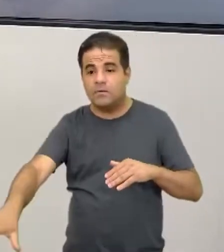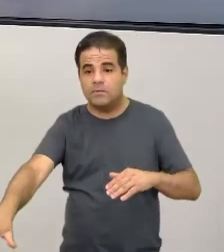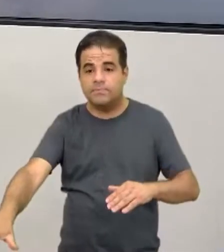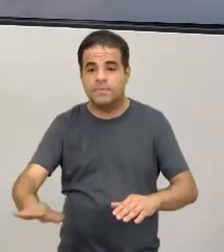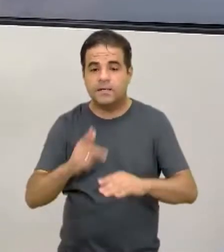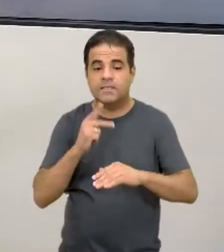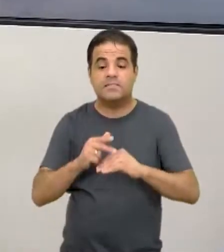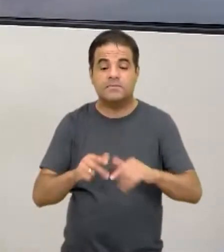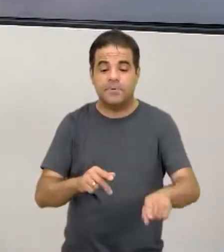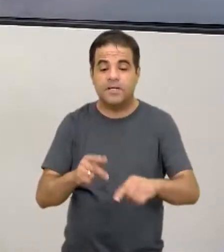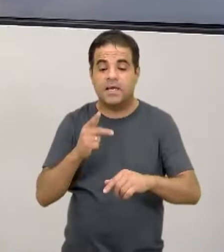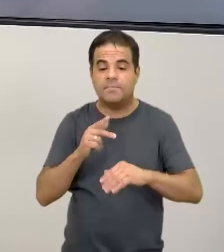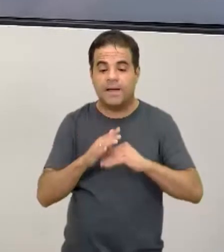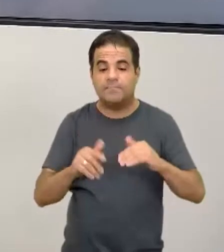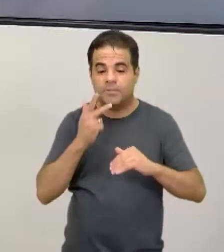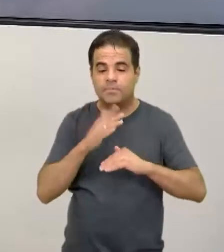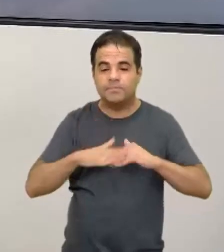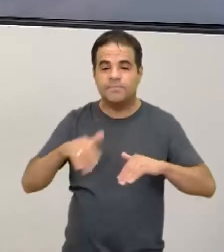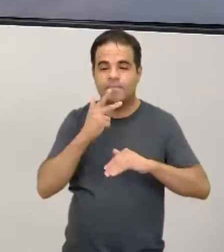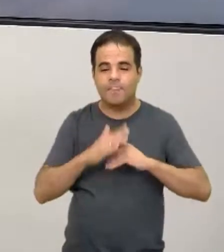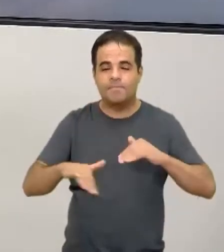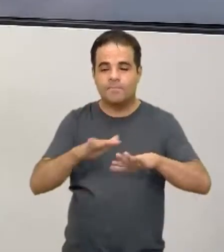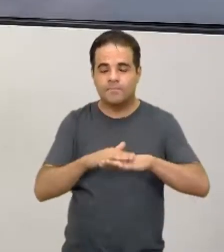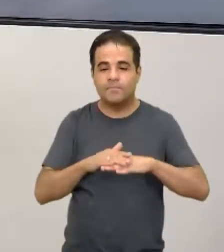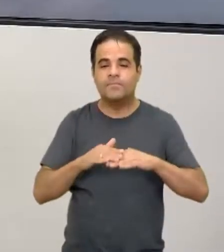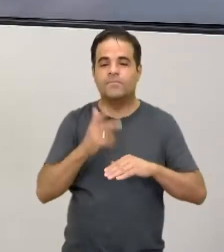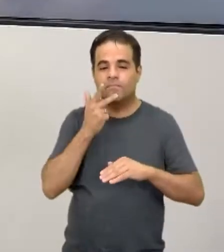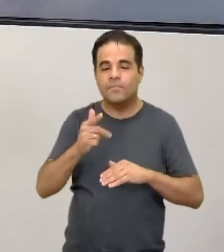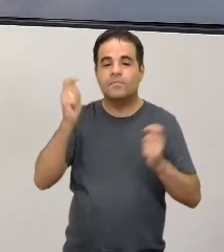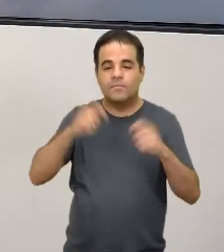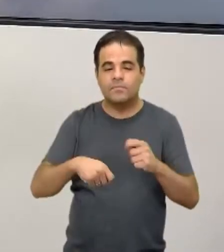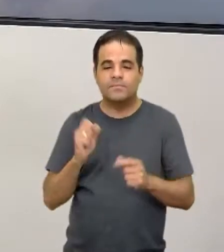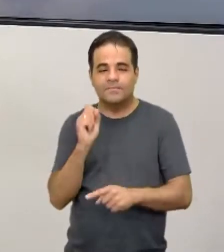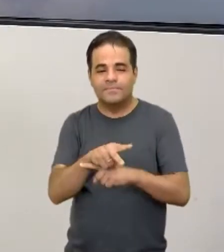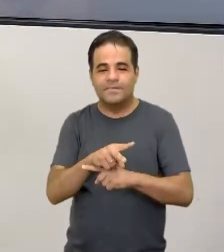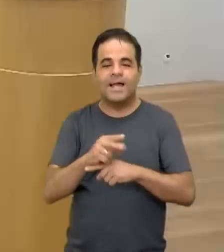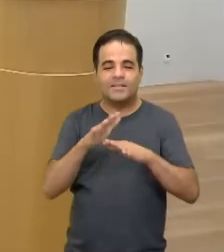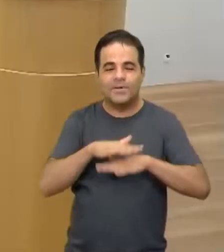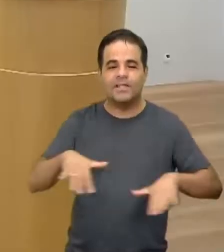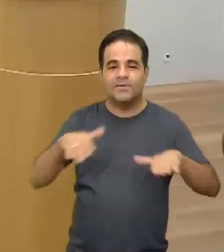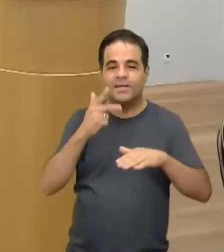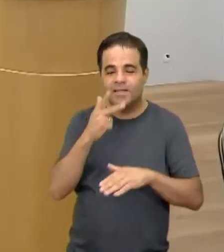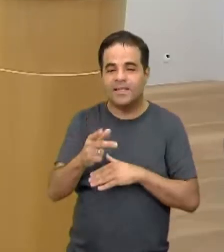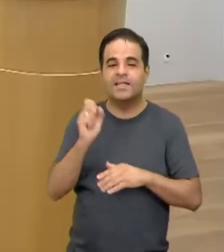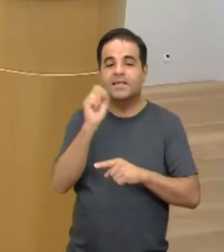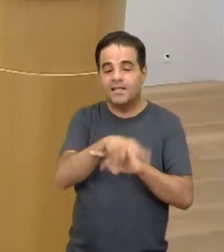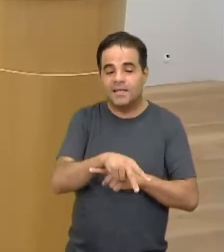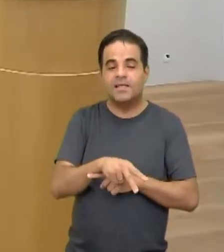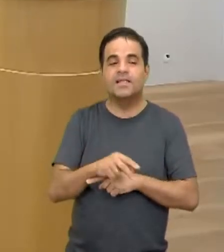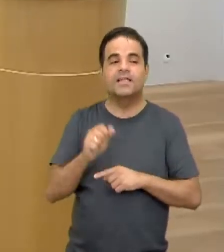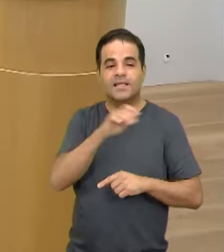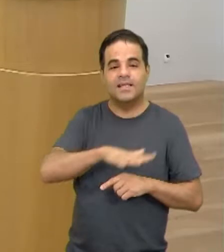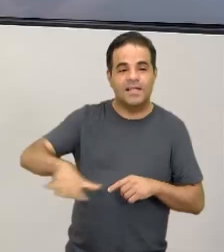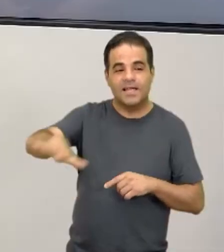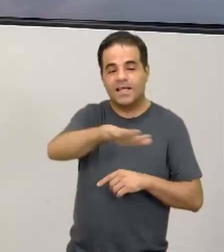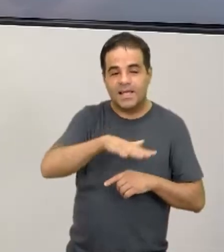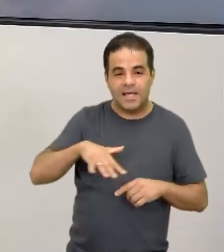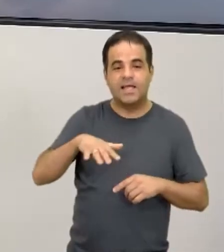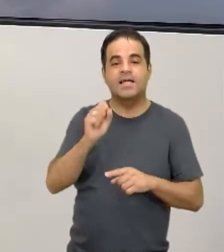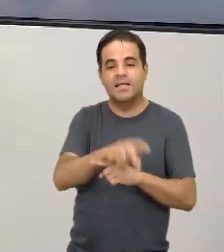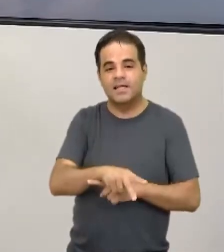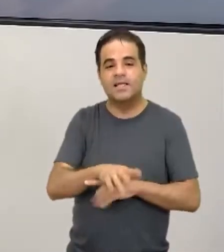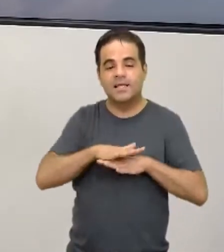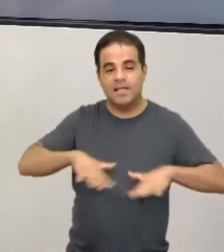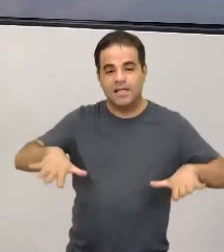que tornaram aí os seres humanos mais habilidosos, que tornaram... Adaptativos. Exatamente, que tornaram os seres humanos